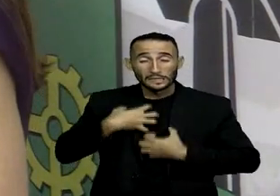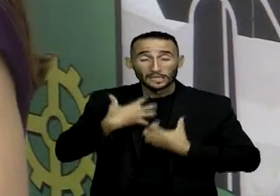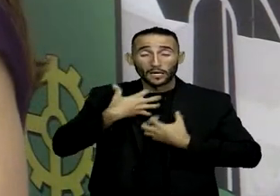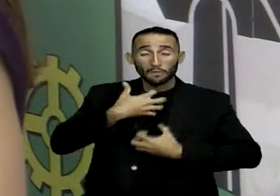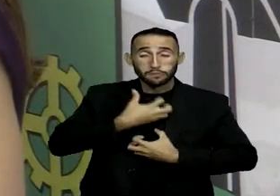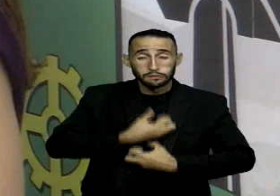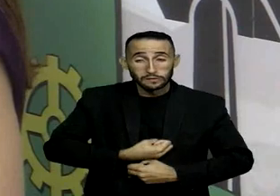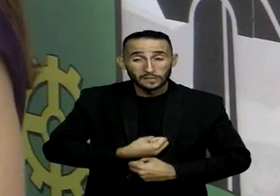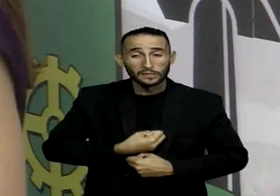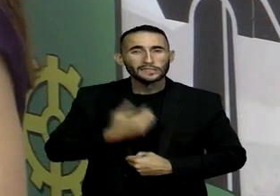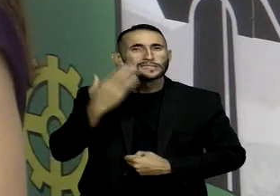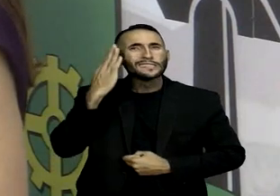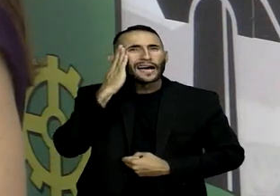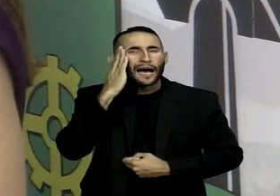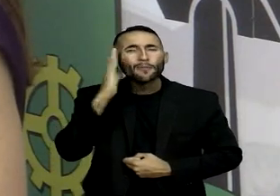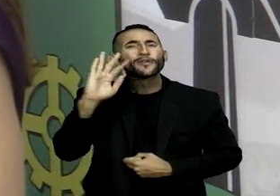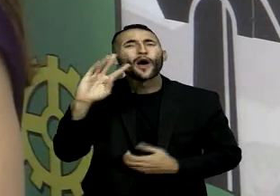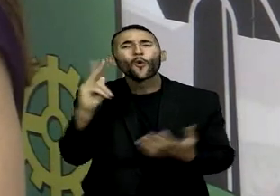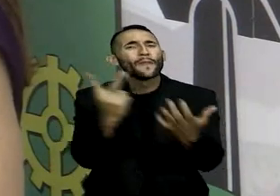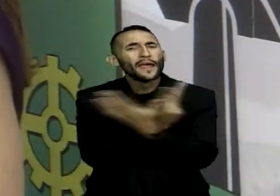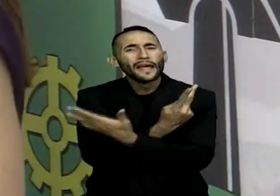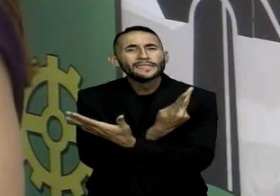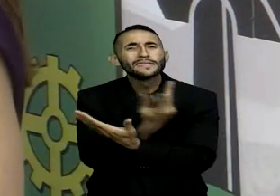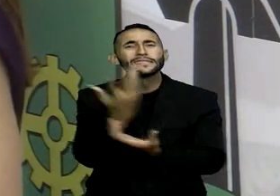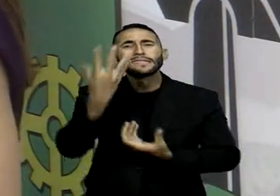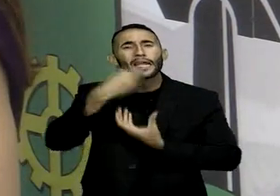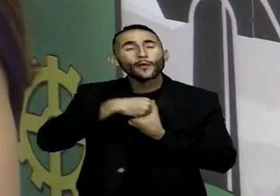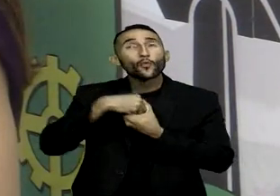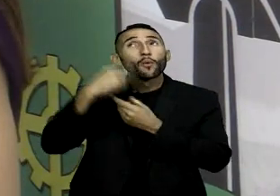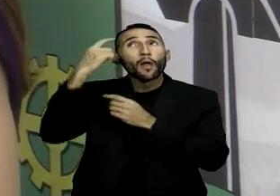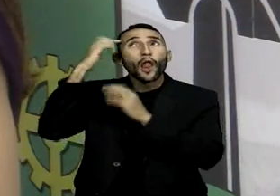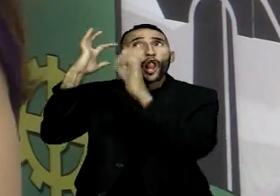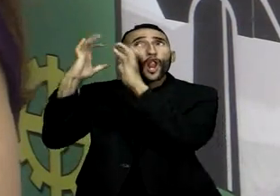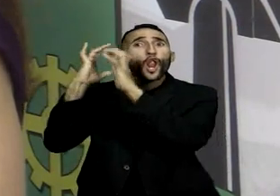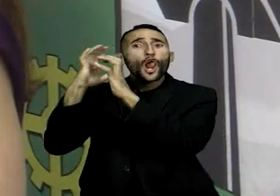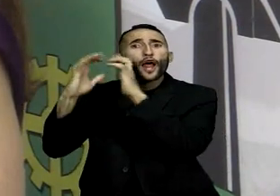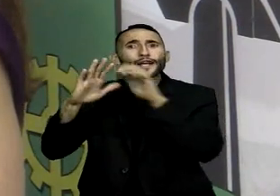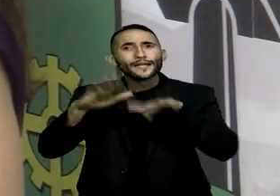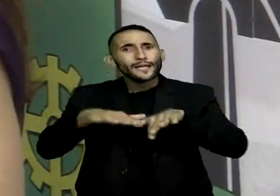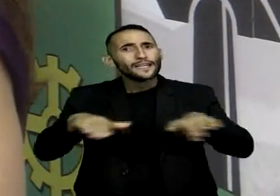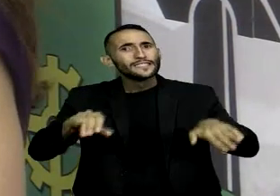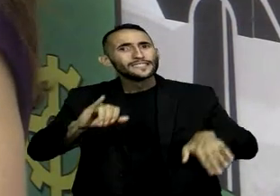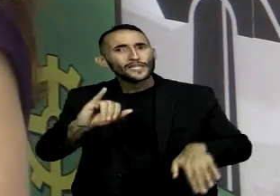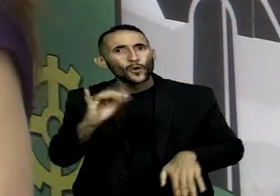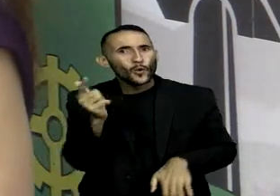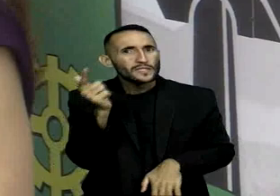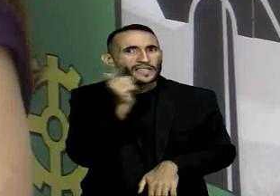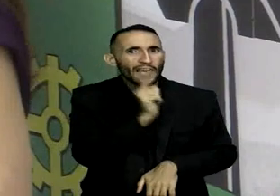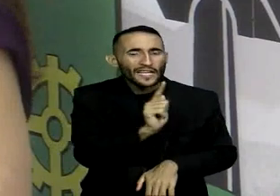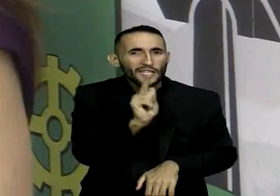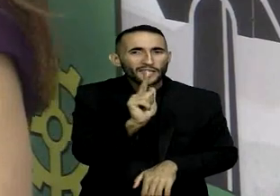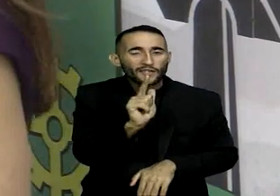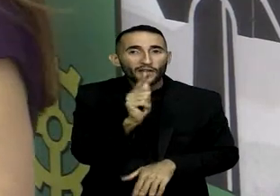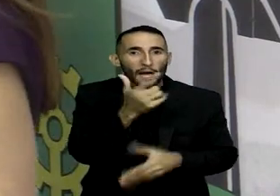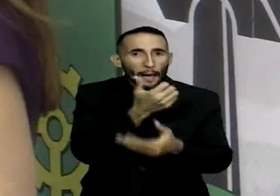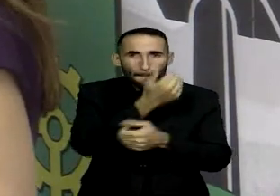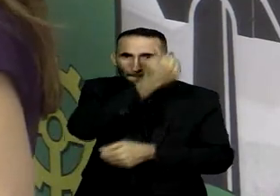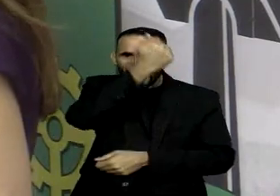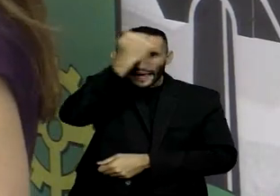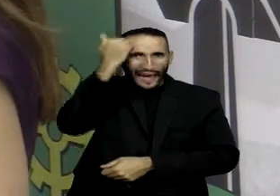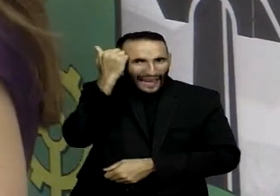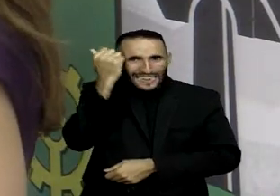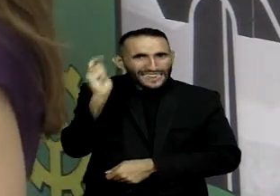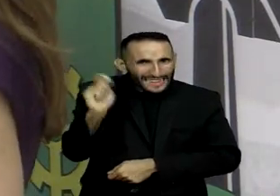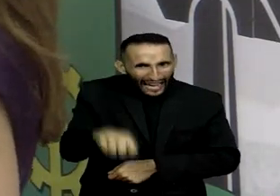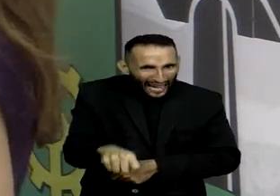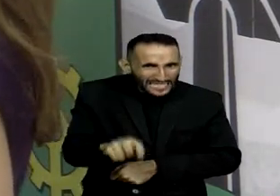passa na cabeça de uma criança que é vítima de abuso sexual? Se ela supera isso no decorrer da vida dela? A marca que isso